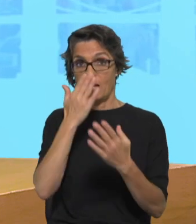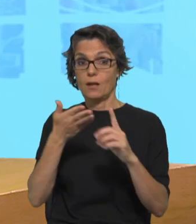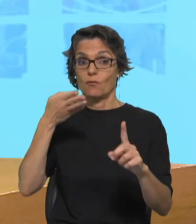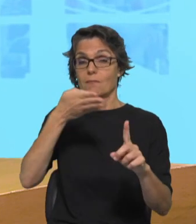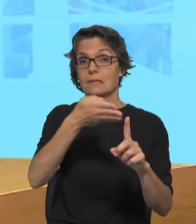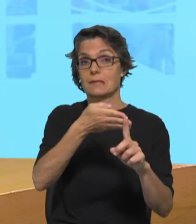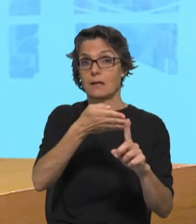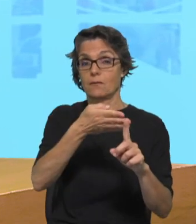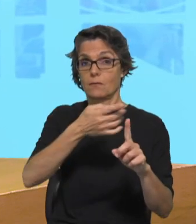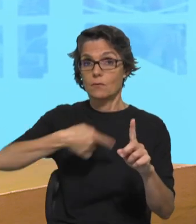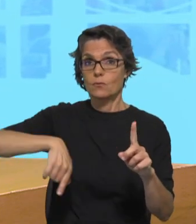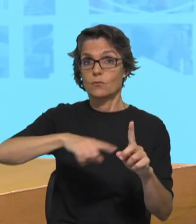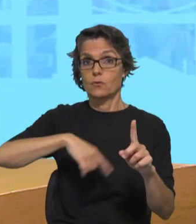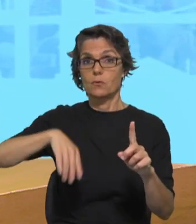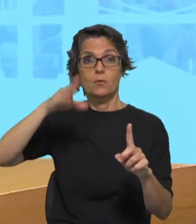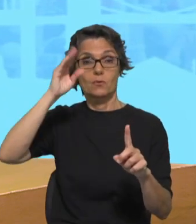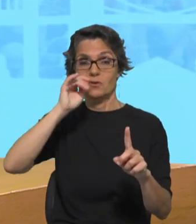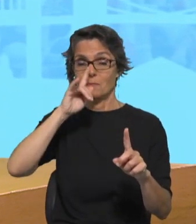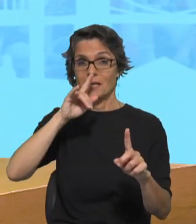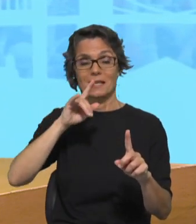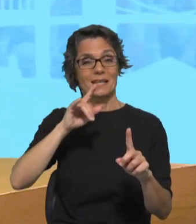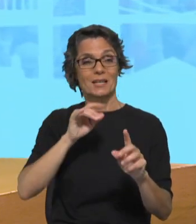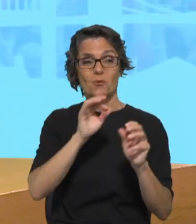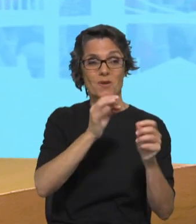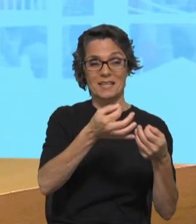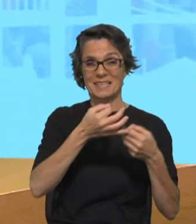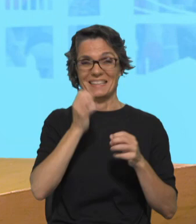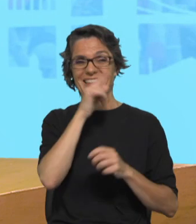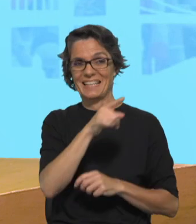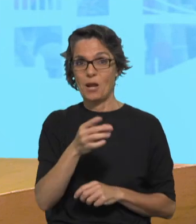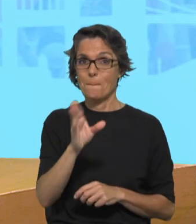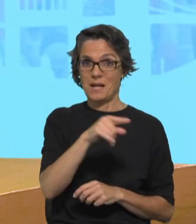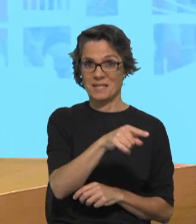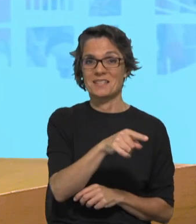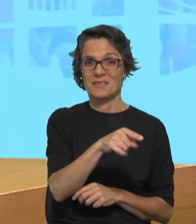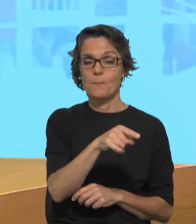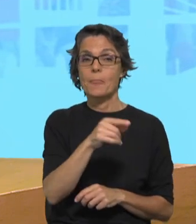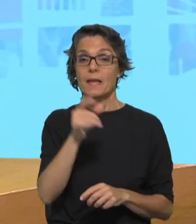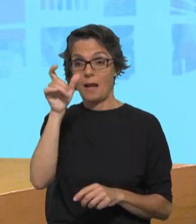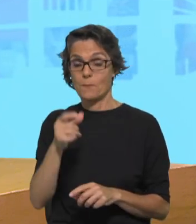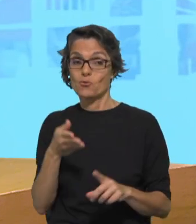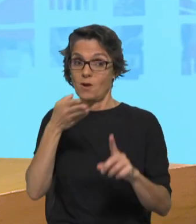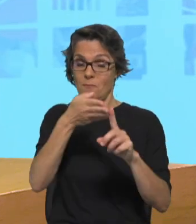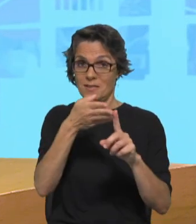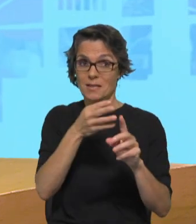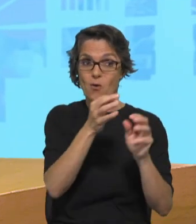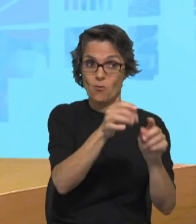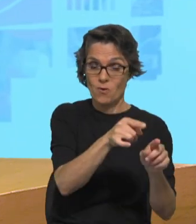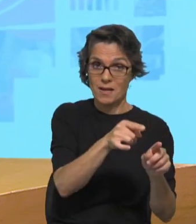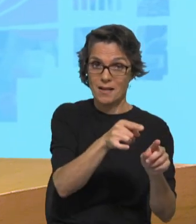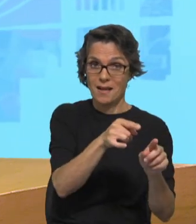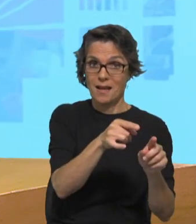não sabemos quem sai mais beneficiado. Se o missionário, se o